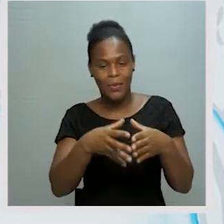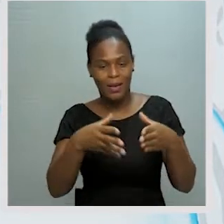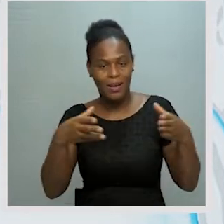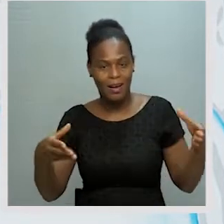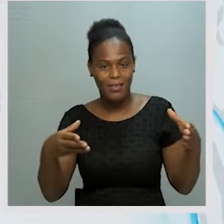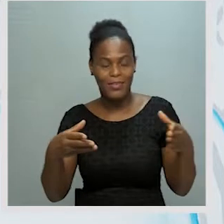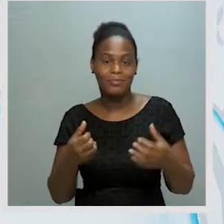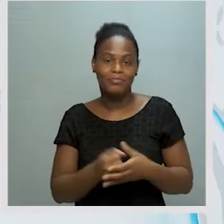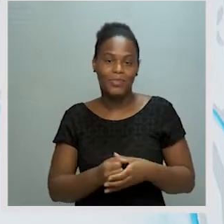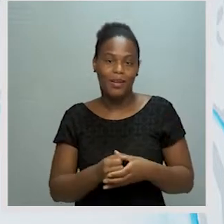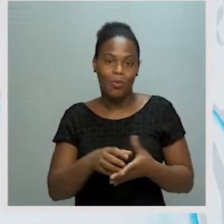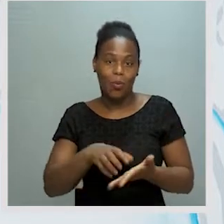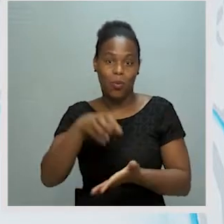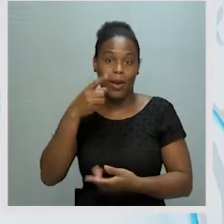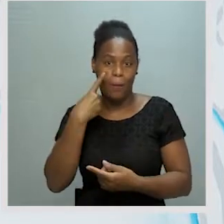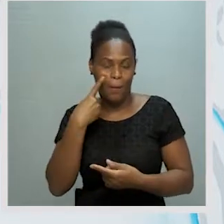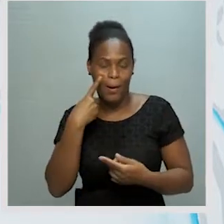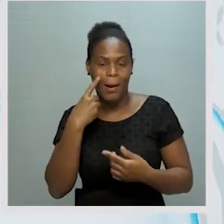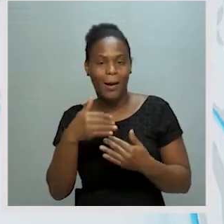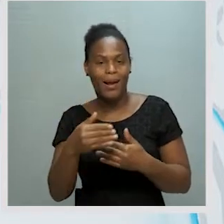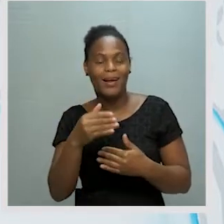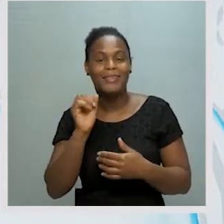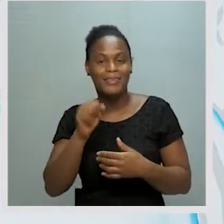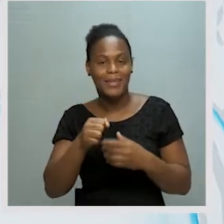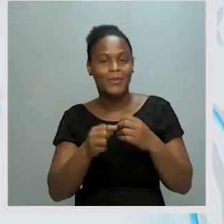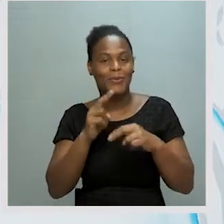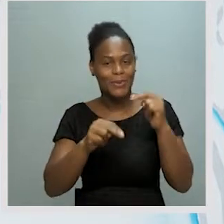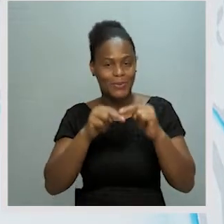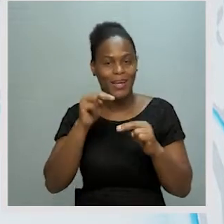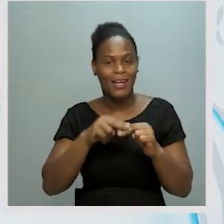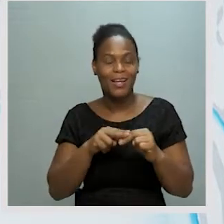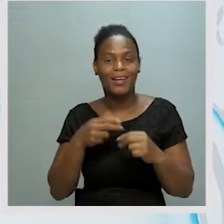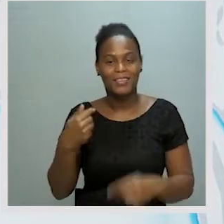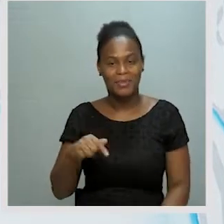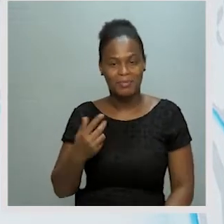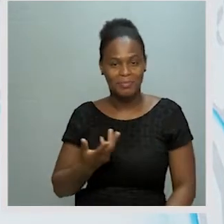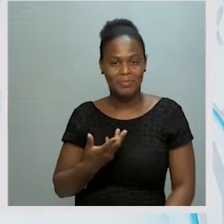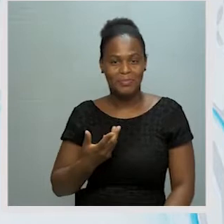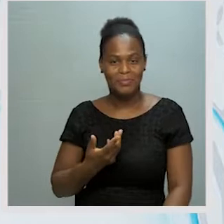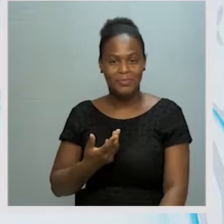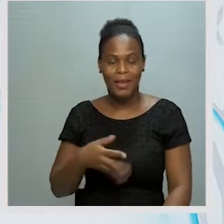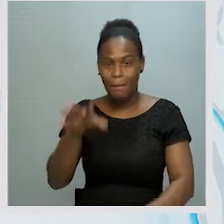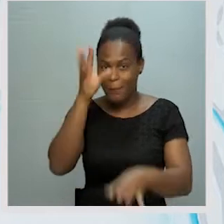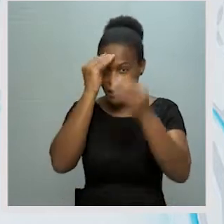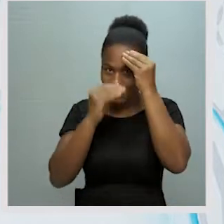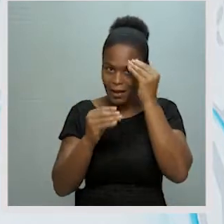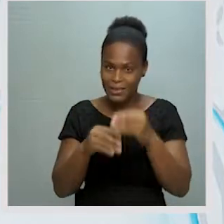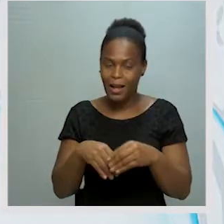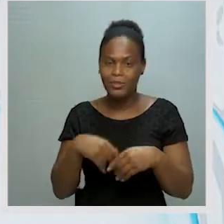este grande edifício de conhecimento. Aí sim, estamos a construir uma